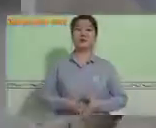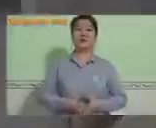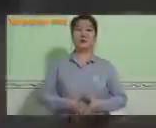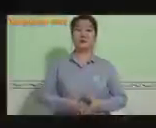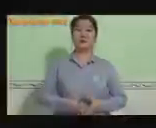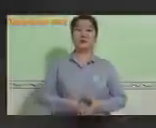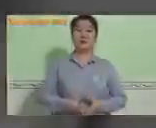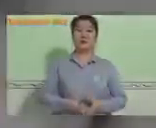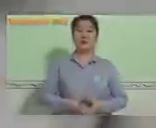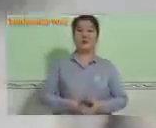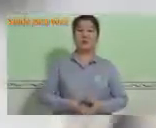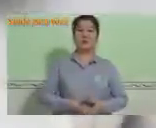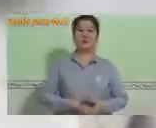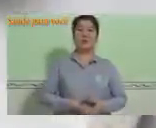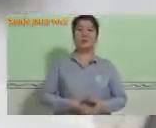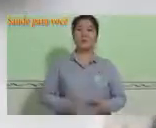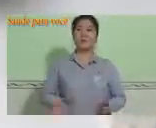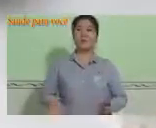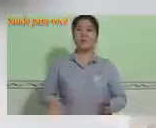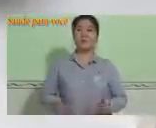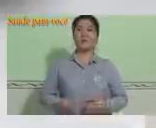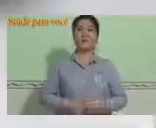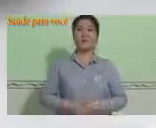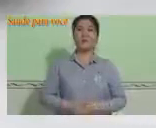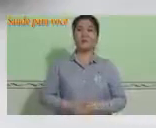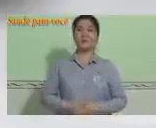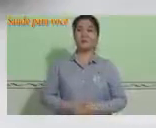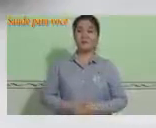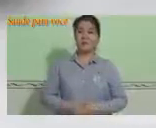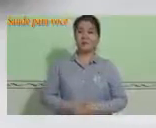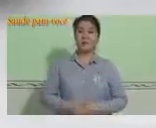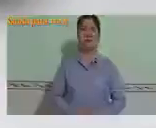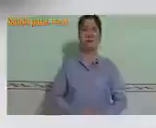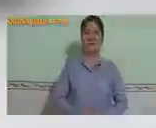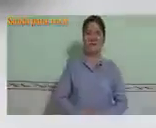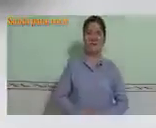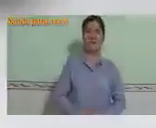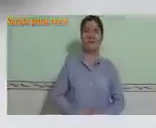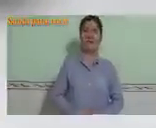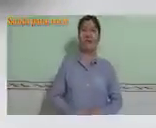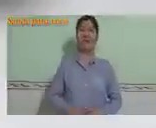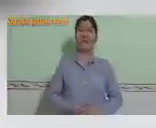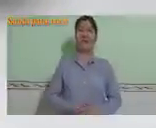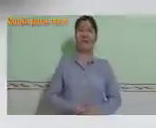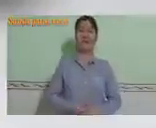luz do quarto, vírgula, devendo se desligar a televisão, vírgula, o rádio ou o computador.